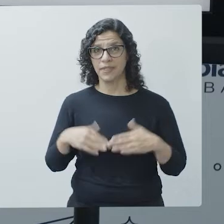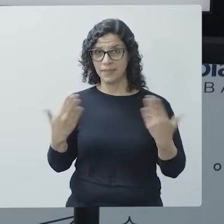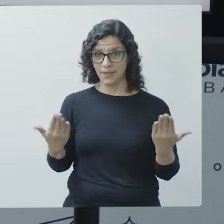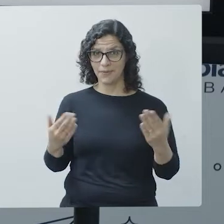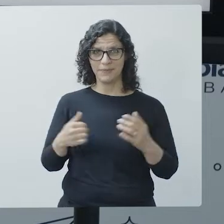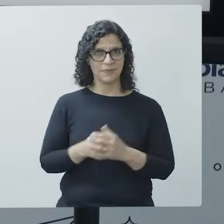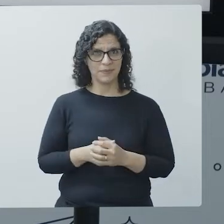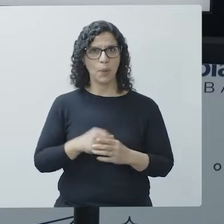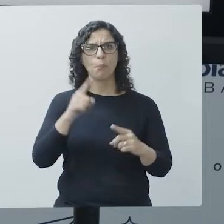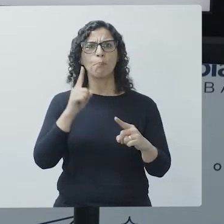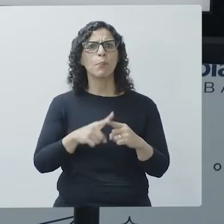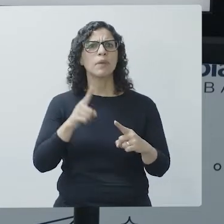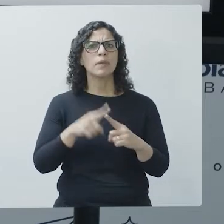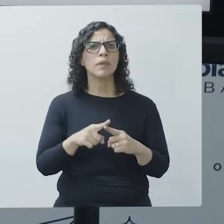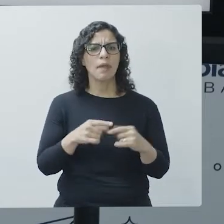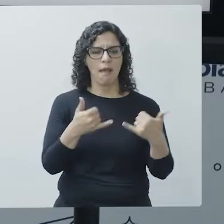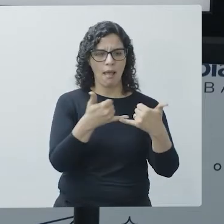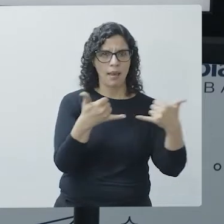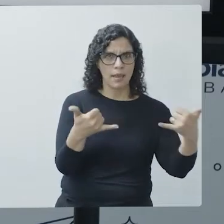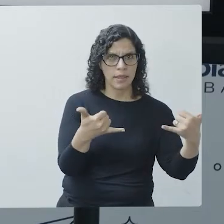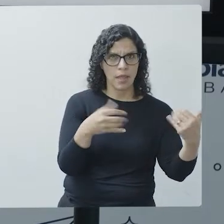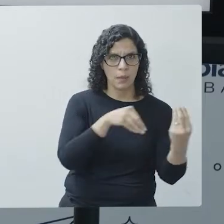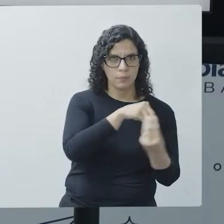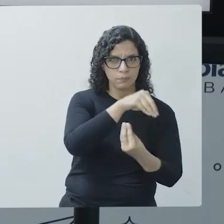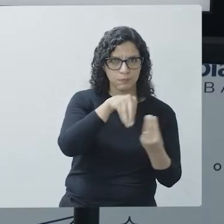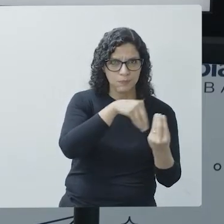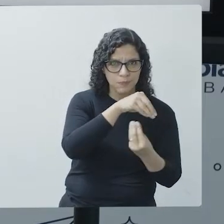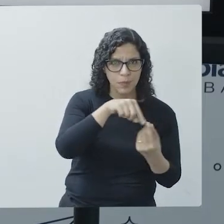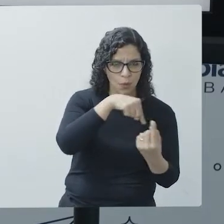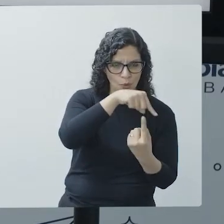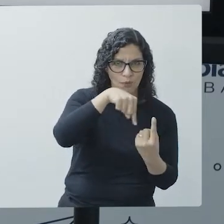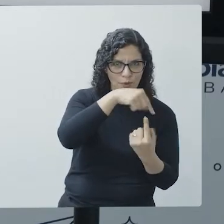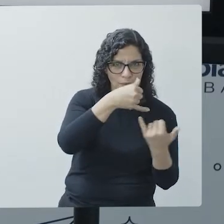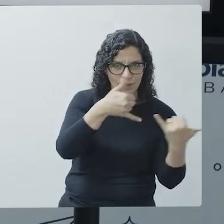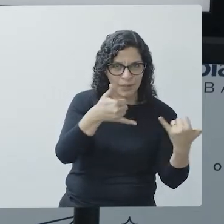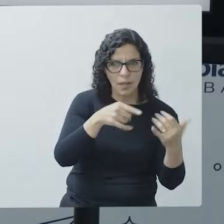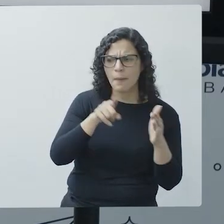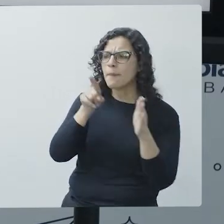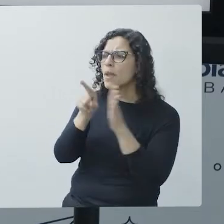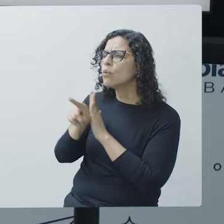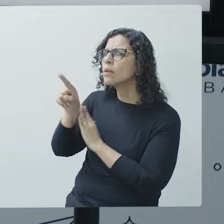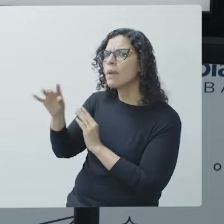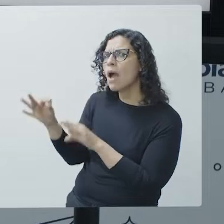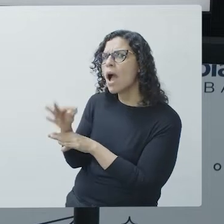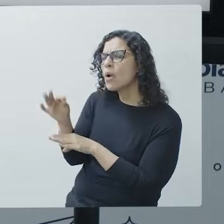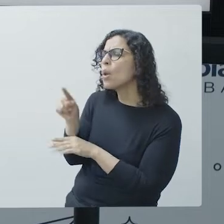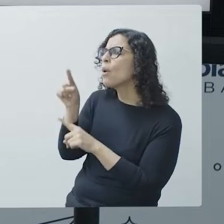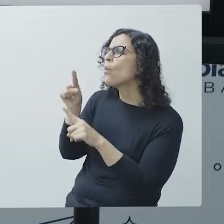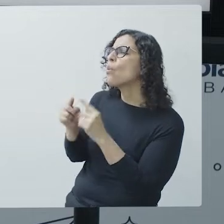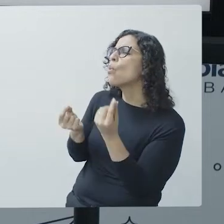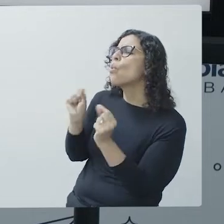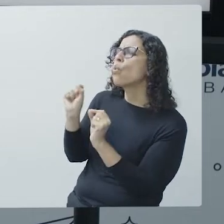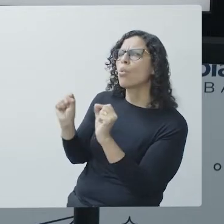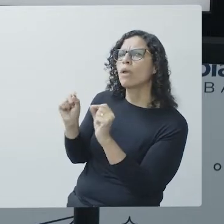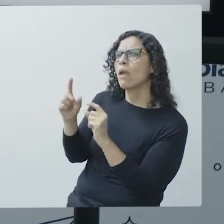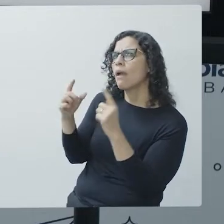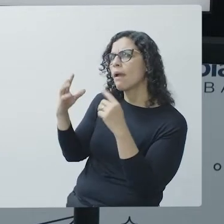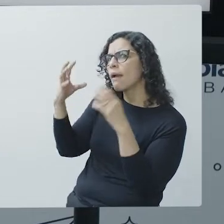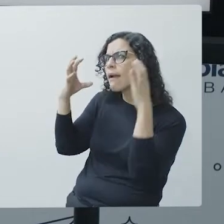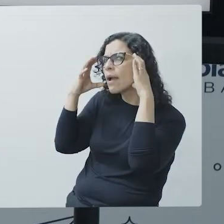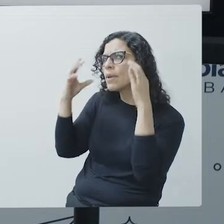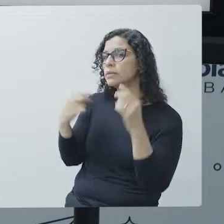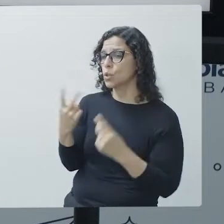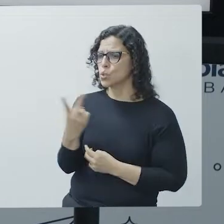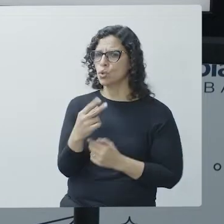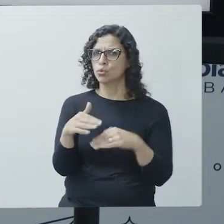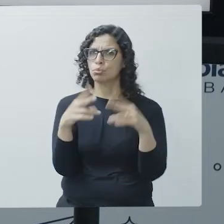Então, por que será que esse novelo de linha questiona ali a agulha? Vocês viram que são essas duas que estão conversando.